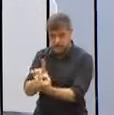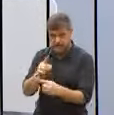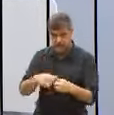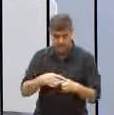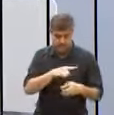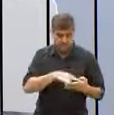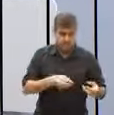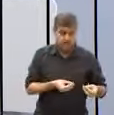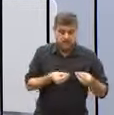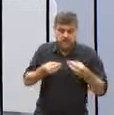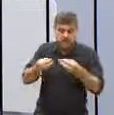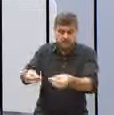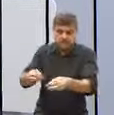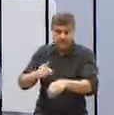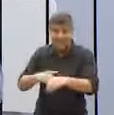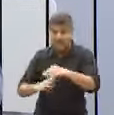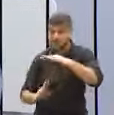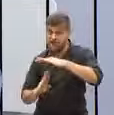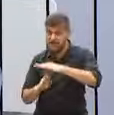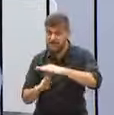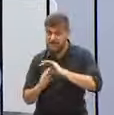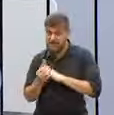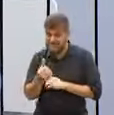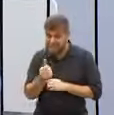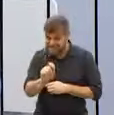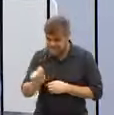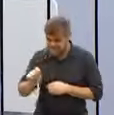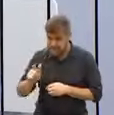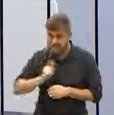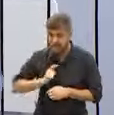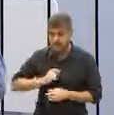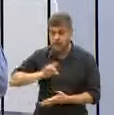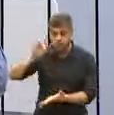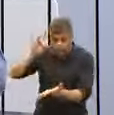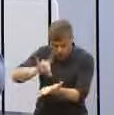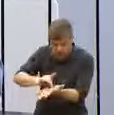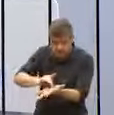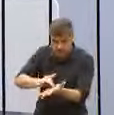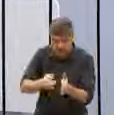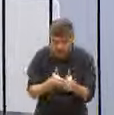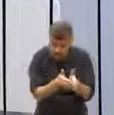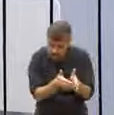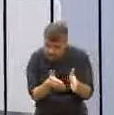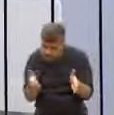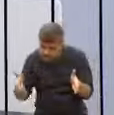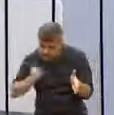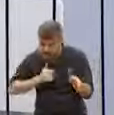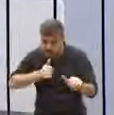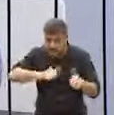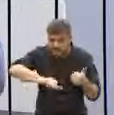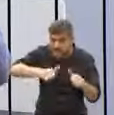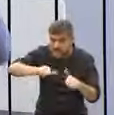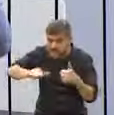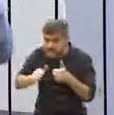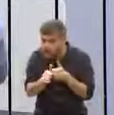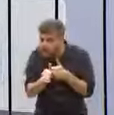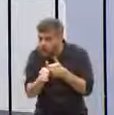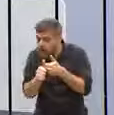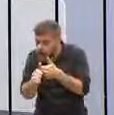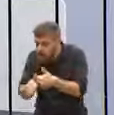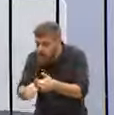registro provisório, depois de 6 meses é que tem o definitivo, nesse período ela é fiscalizada, ela é acompanhada, então tem todo